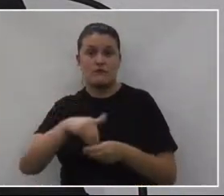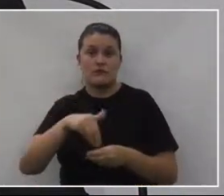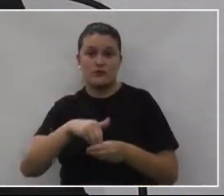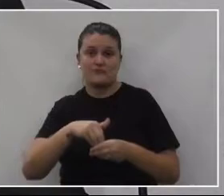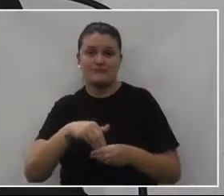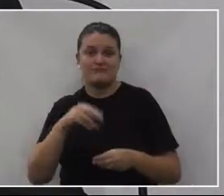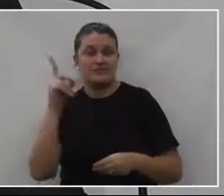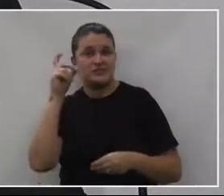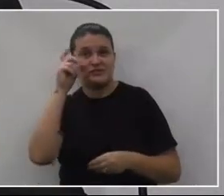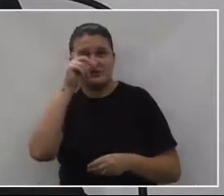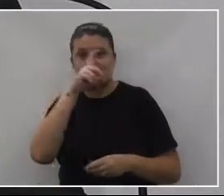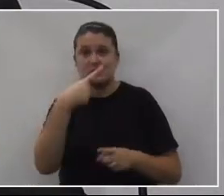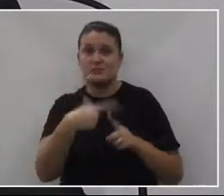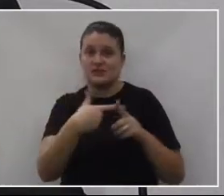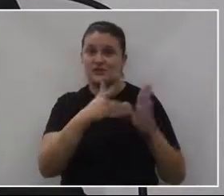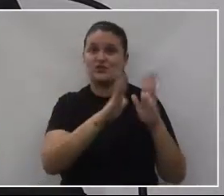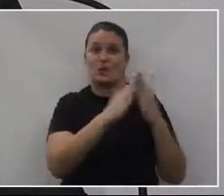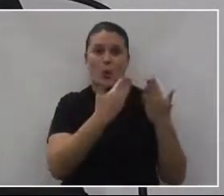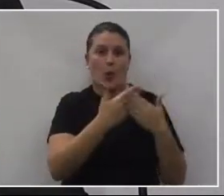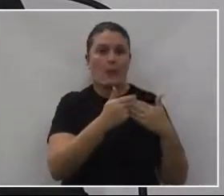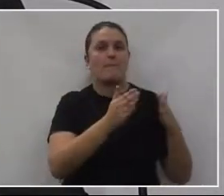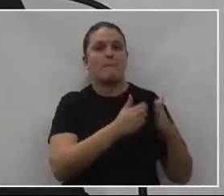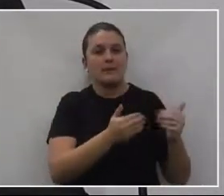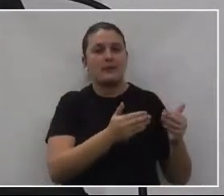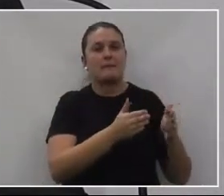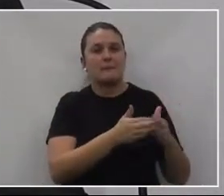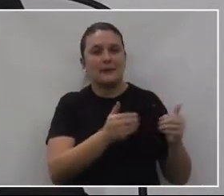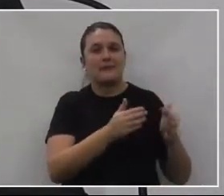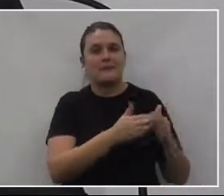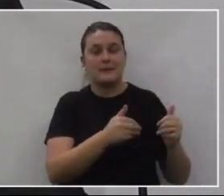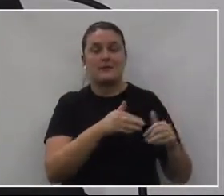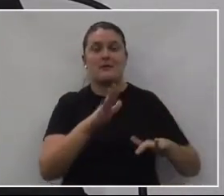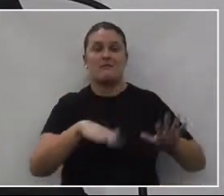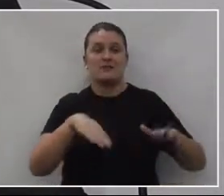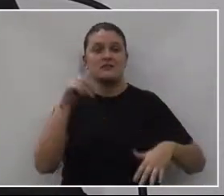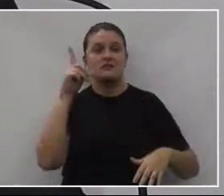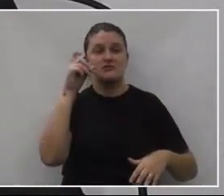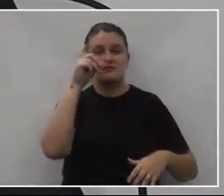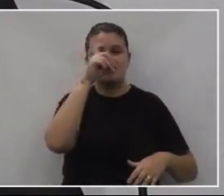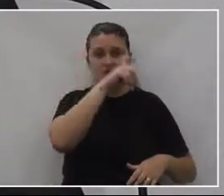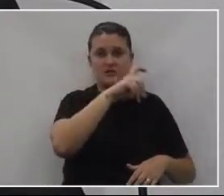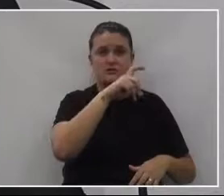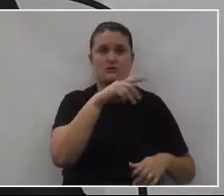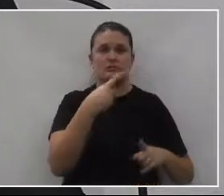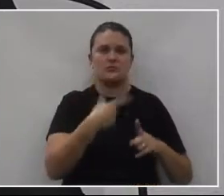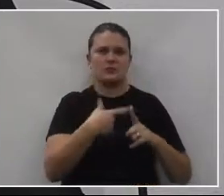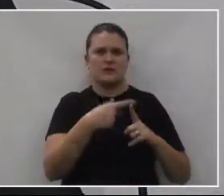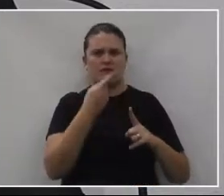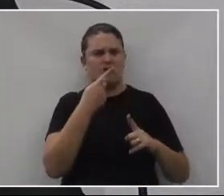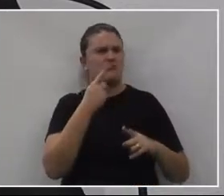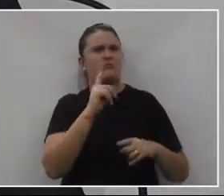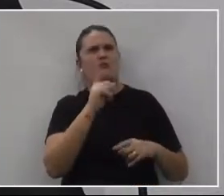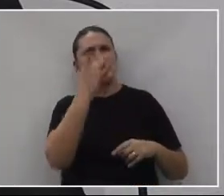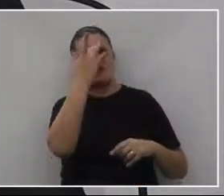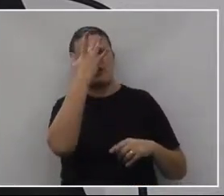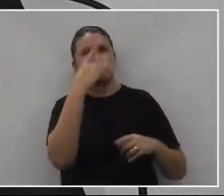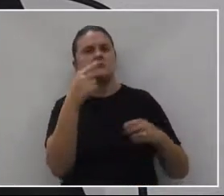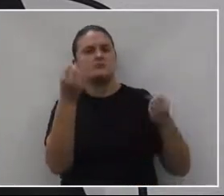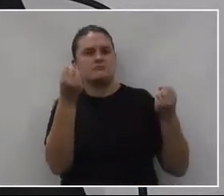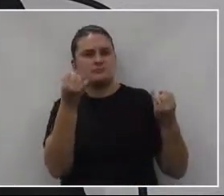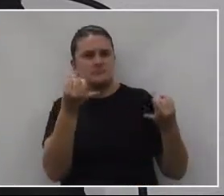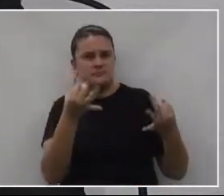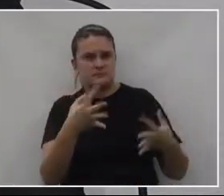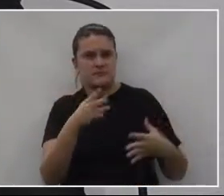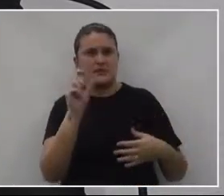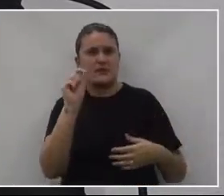fácil a demanda das escolas, né? Nós tínhamos uma dificuldade alguns anos atrás. Quando eu falo que não está fácil, eu explico, né, aquele que